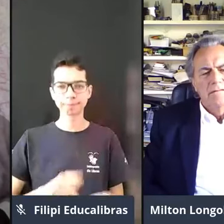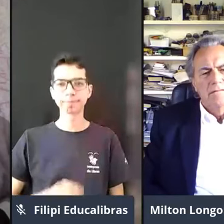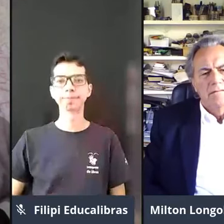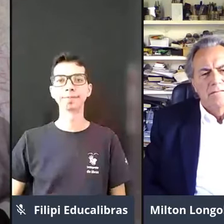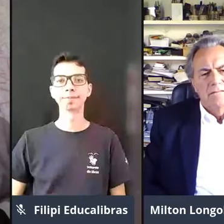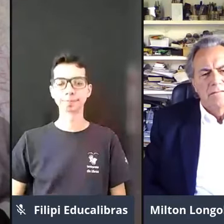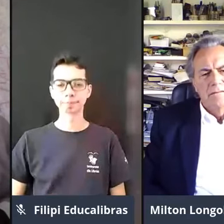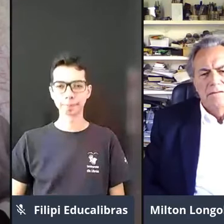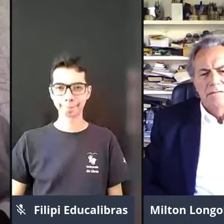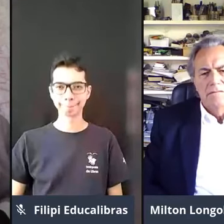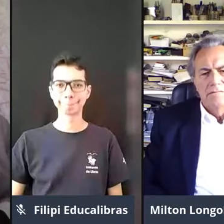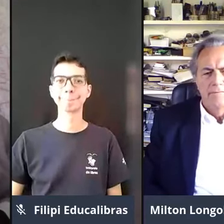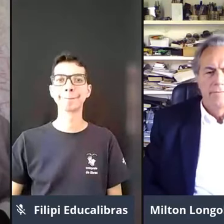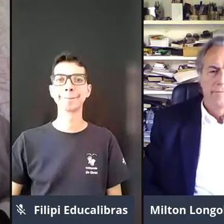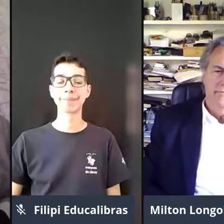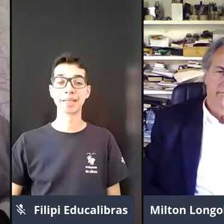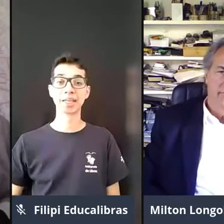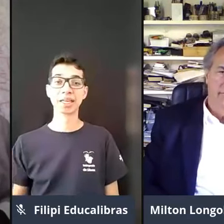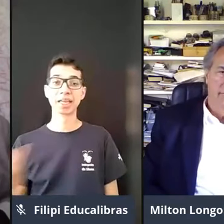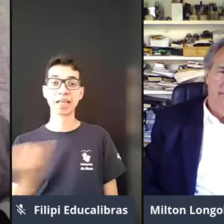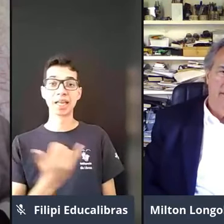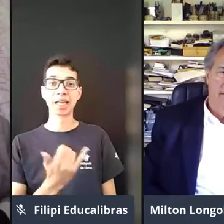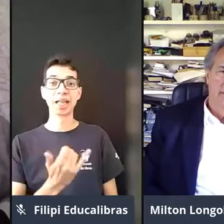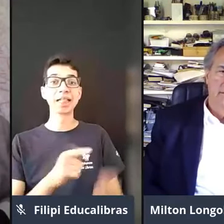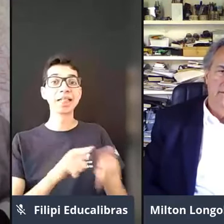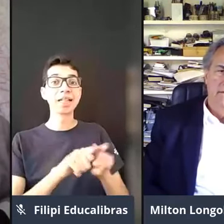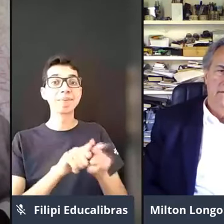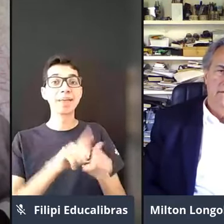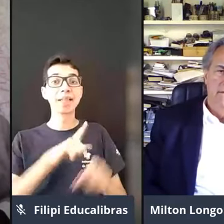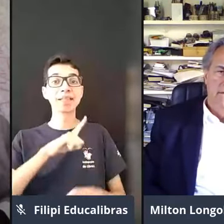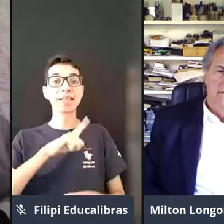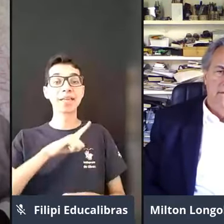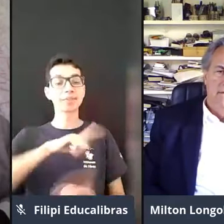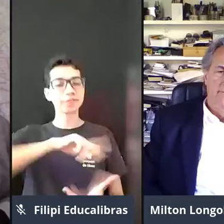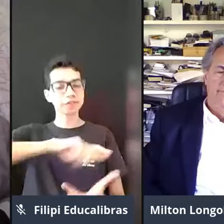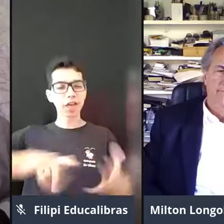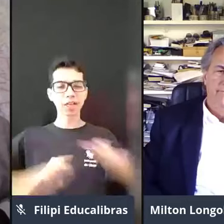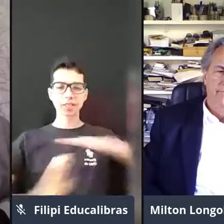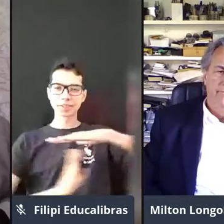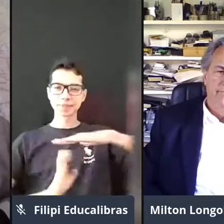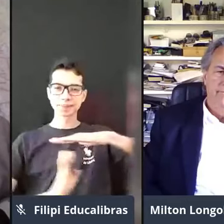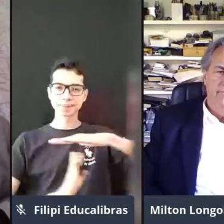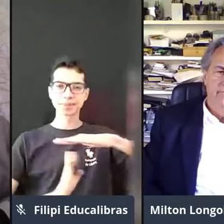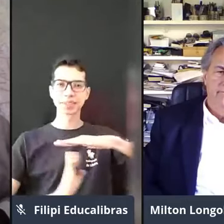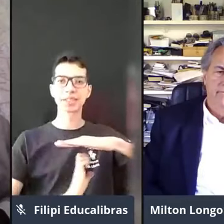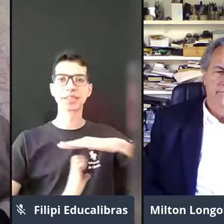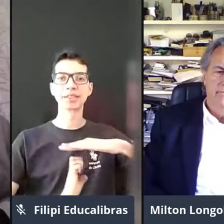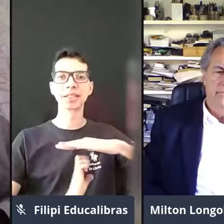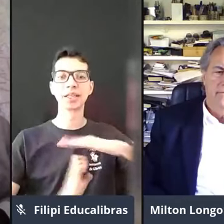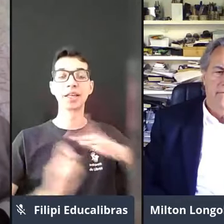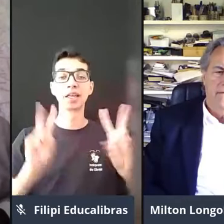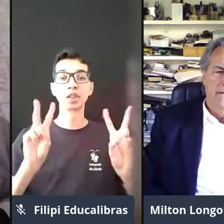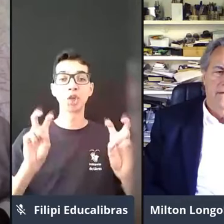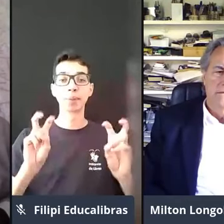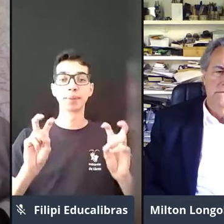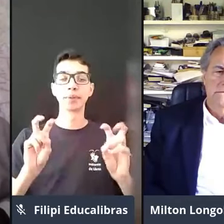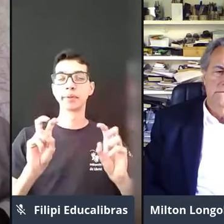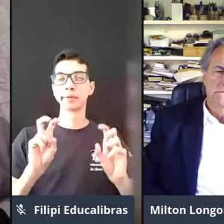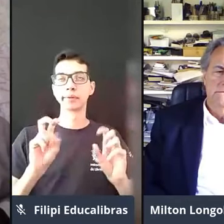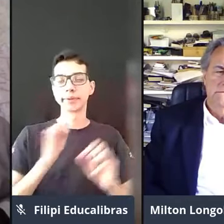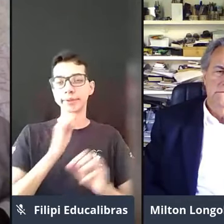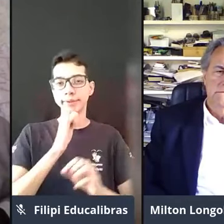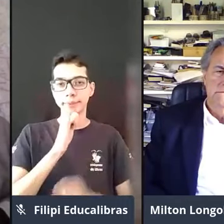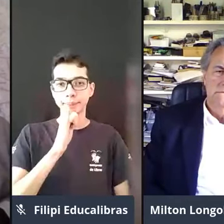encontrar patrocínio, e as empresas também relutam muito em associar suas marcas a